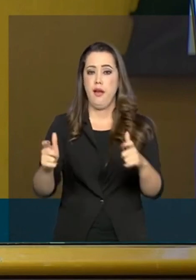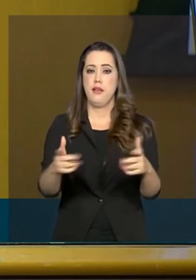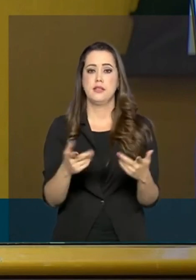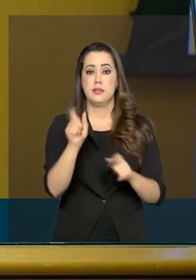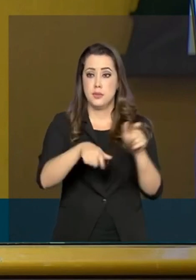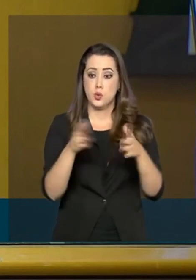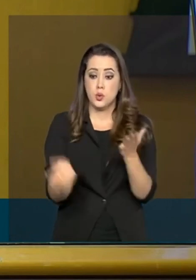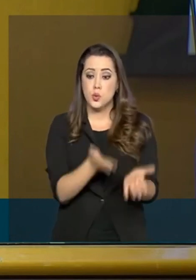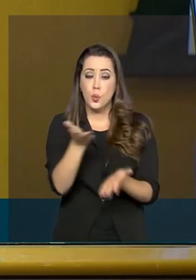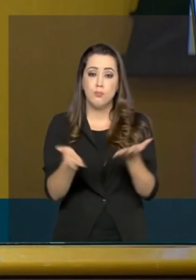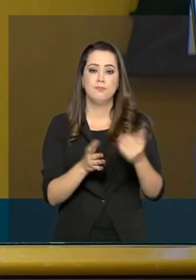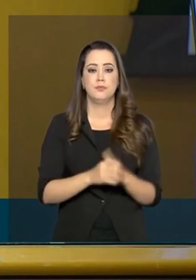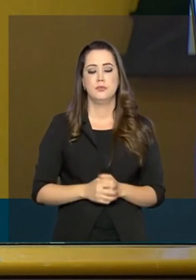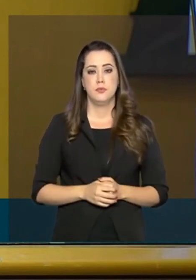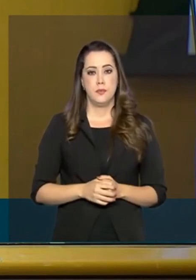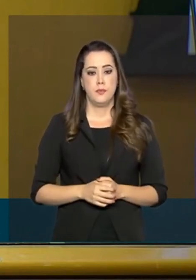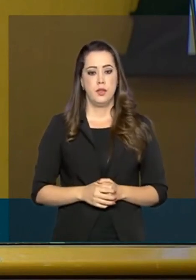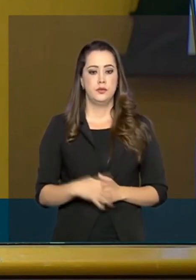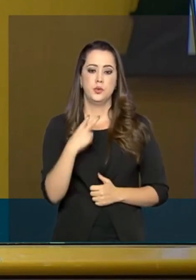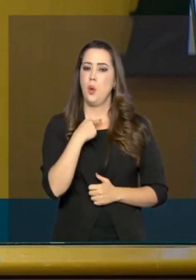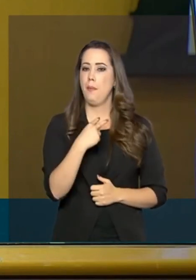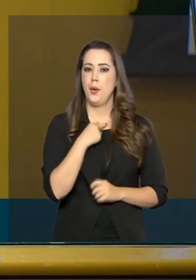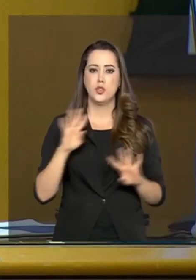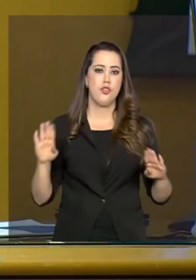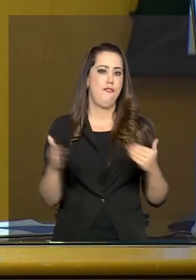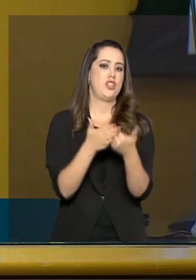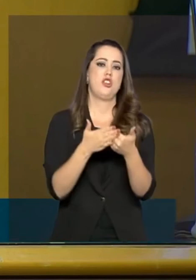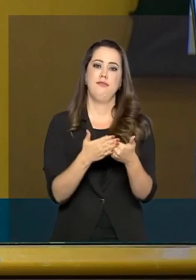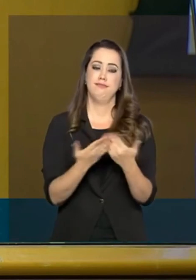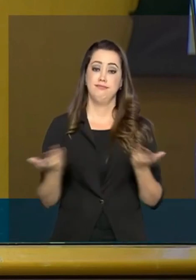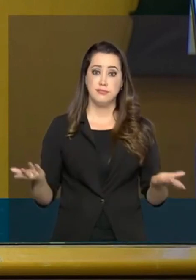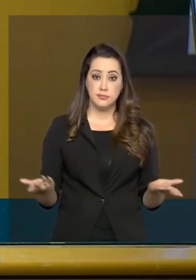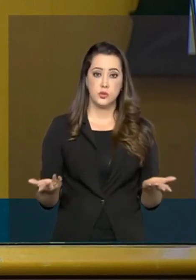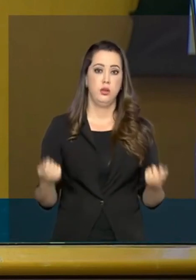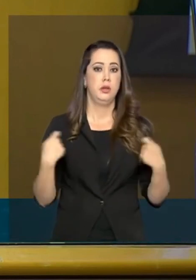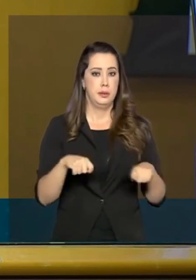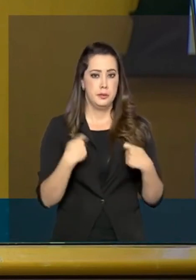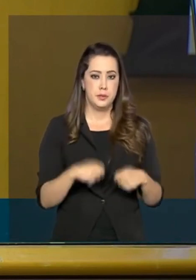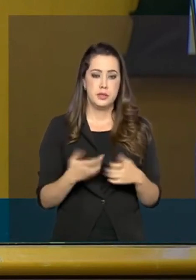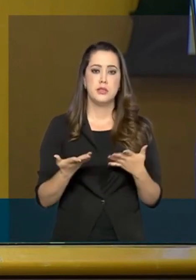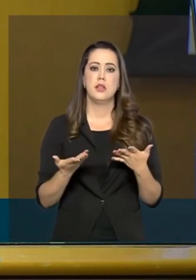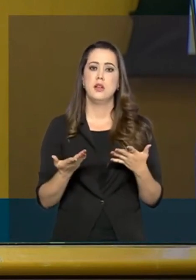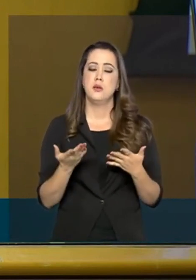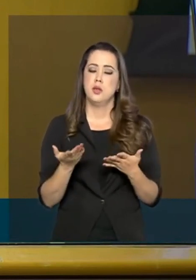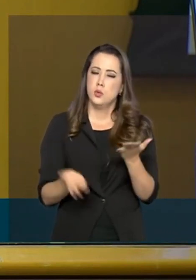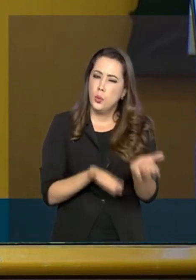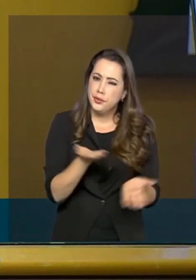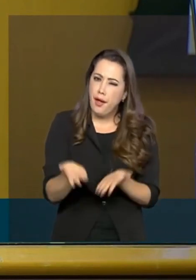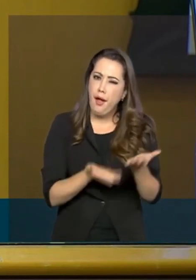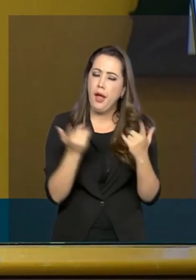pessoas serão atendidas. Não podemos fechar serviços. Precisamos ter sistema